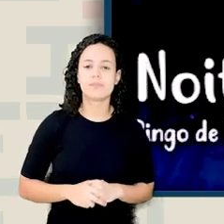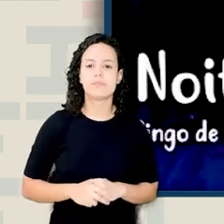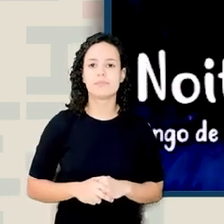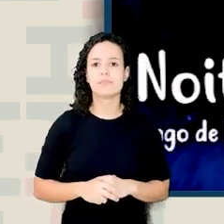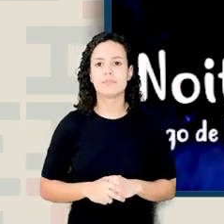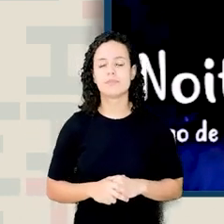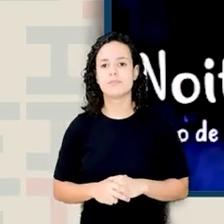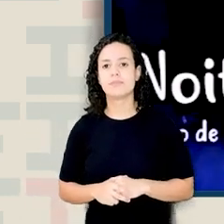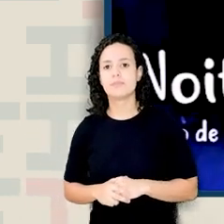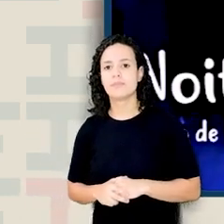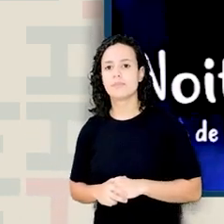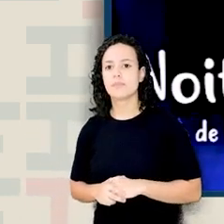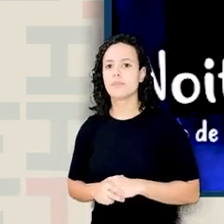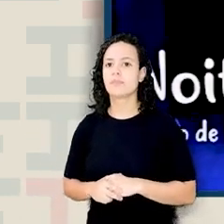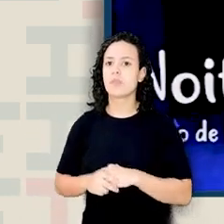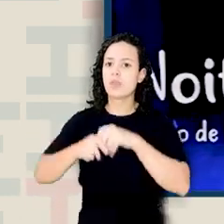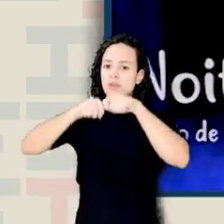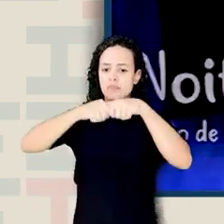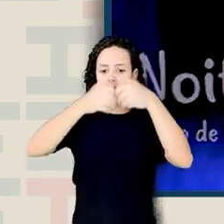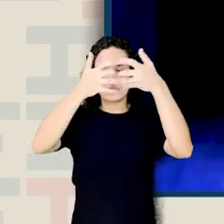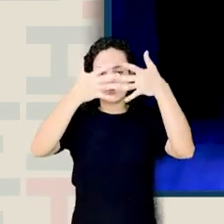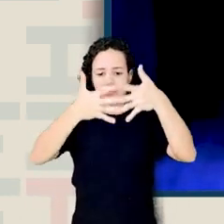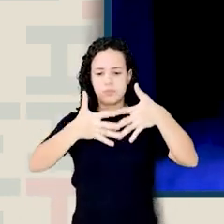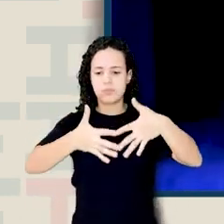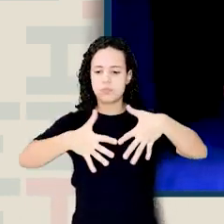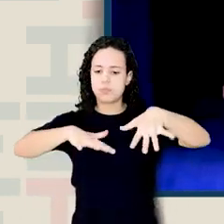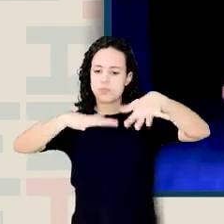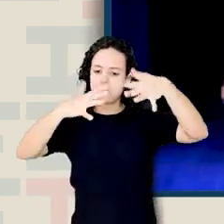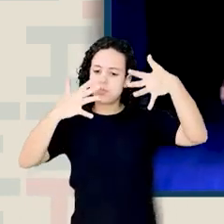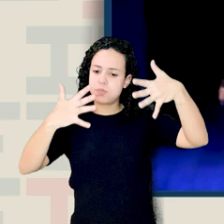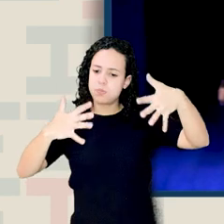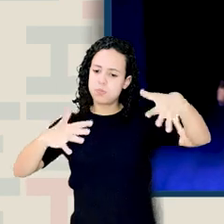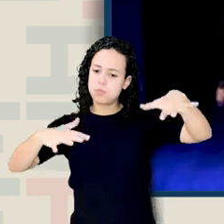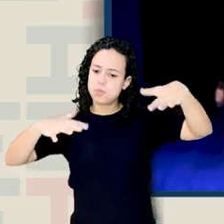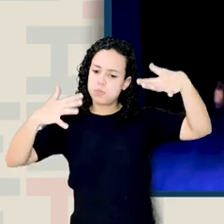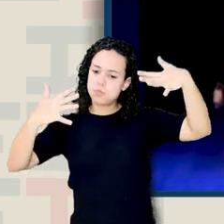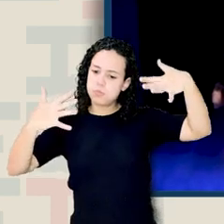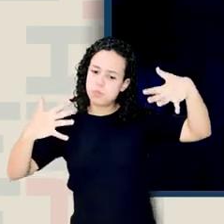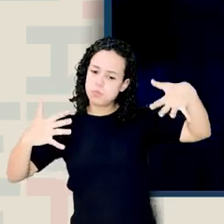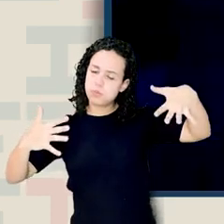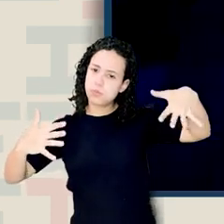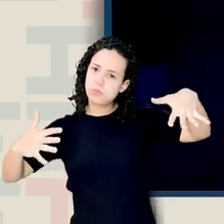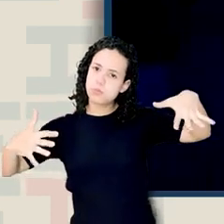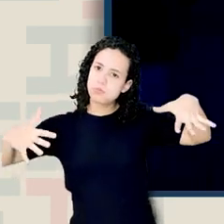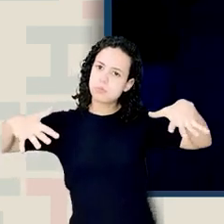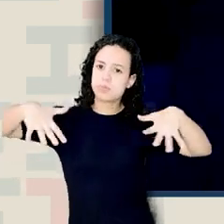O mar se deitou na areia,